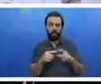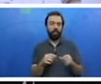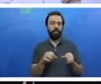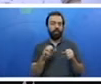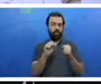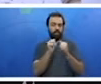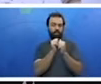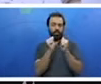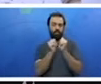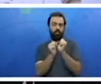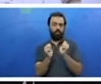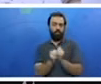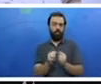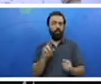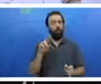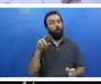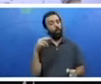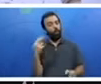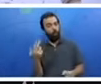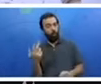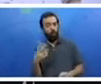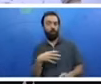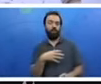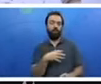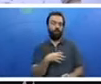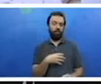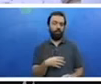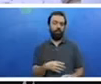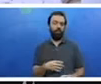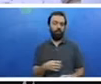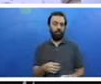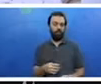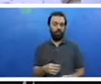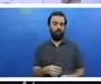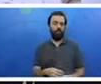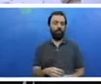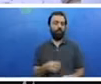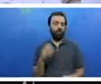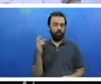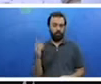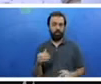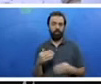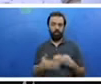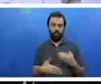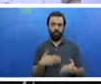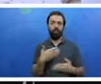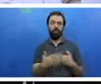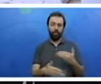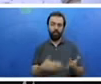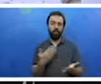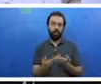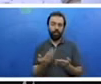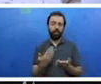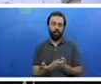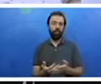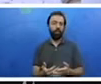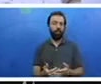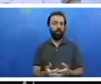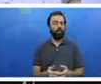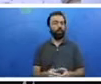estrutura ou ao seu comportamento nas reações químicas. Nas próximas aulas estudaremos as